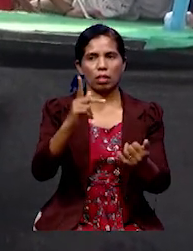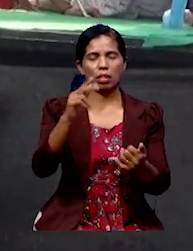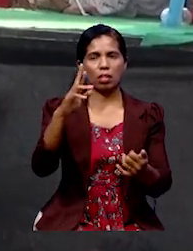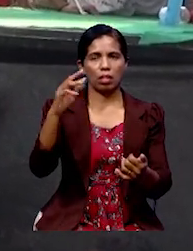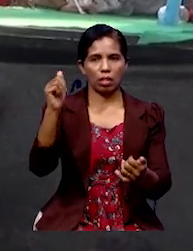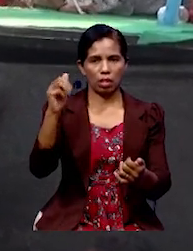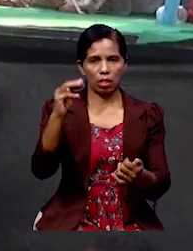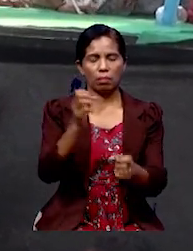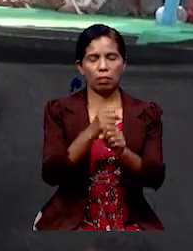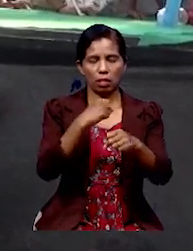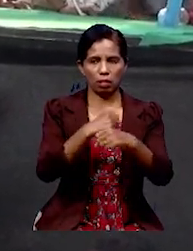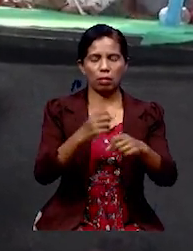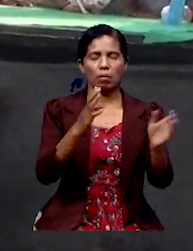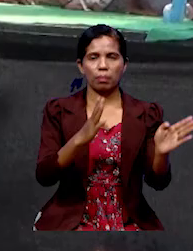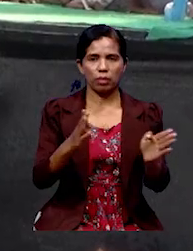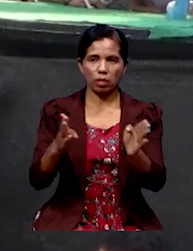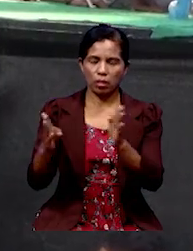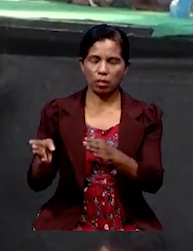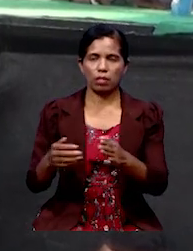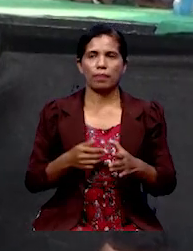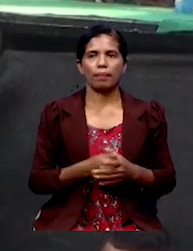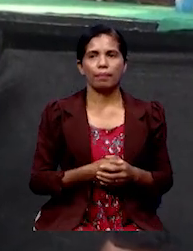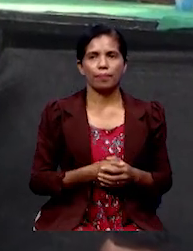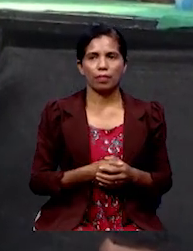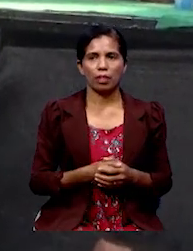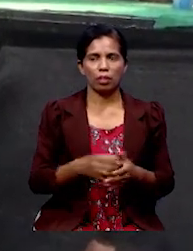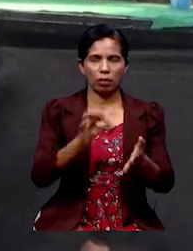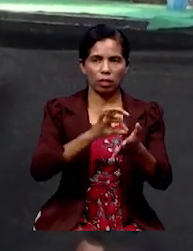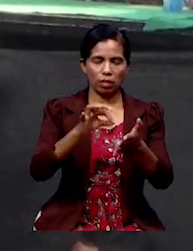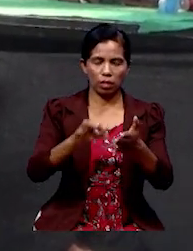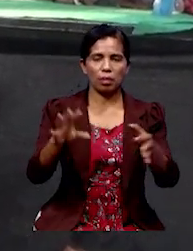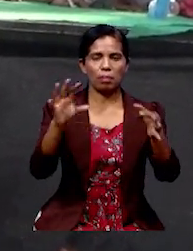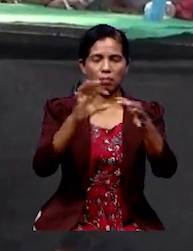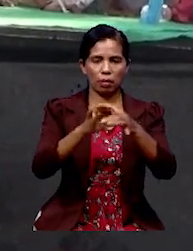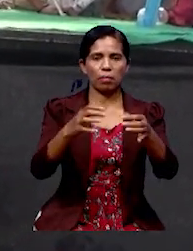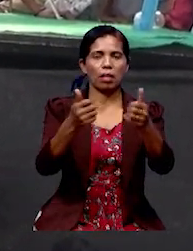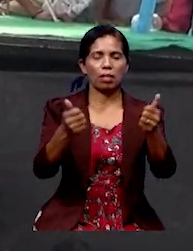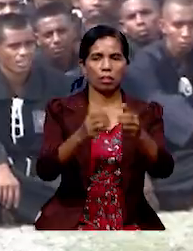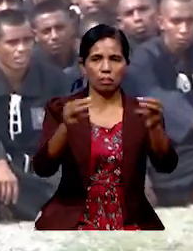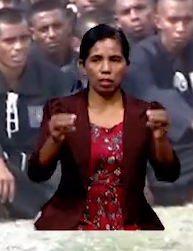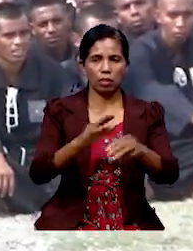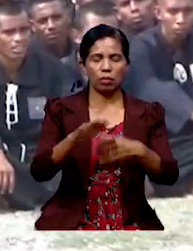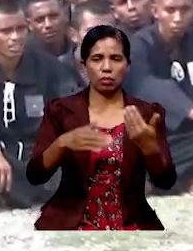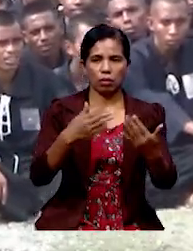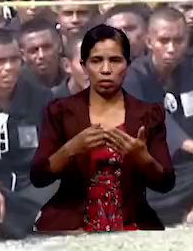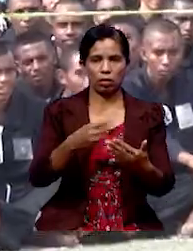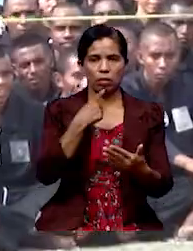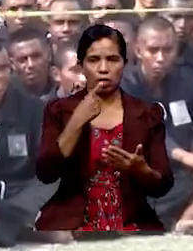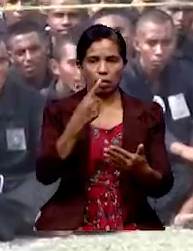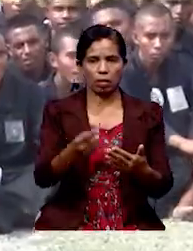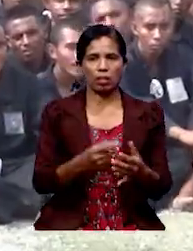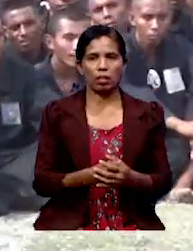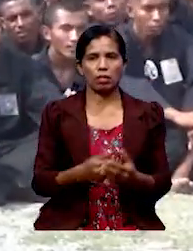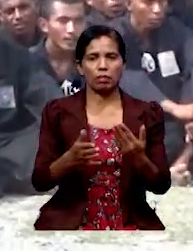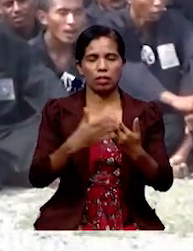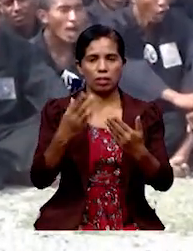processo atu recência ka registro membro arte marciais ototu. Irene significa fácil ter